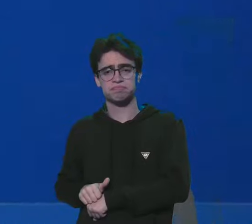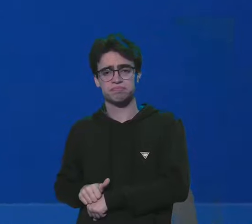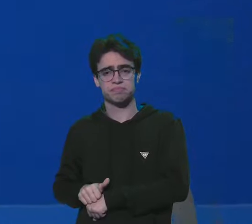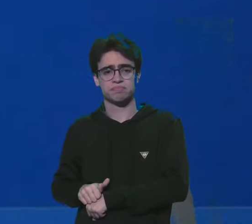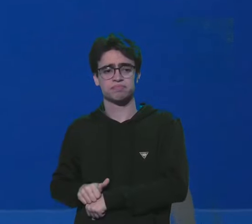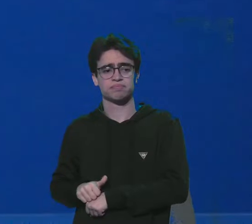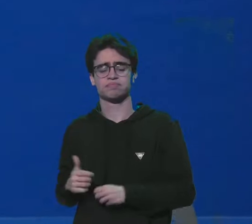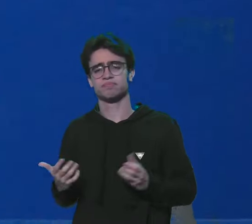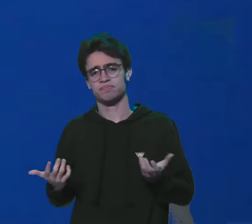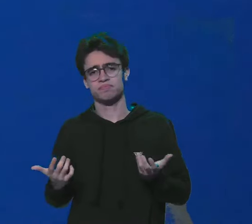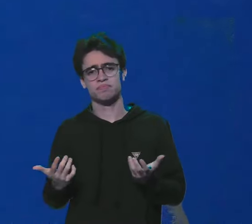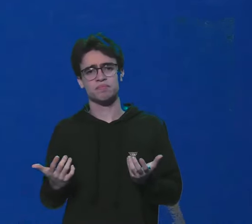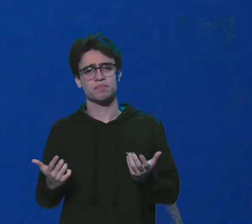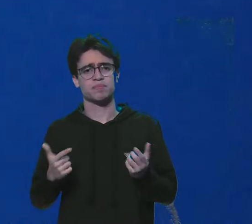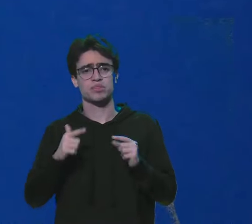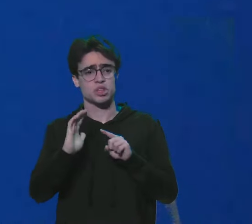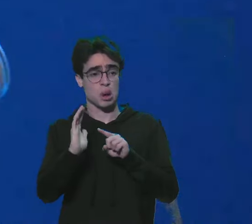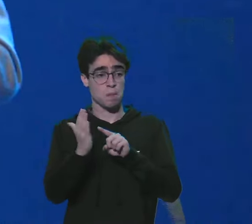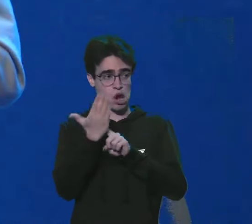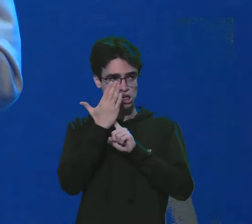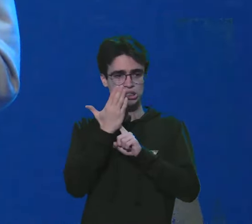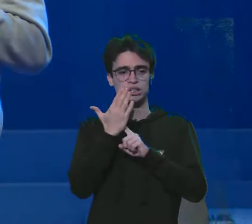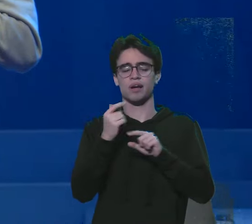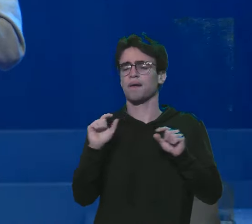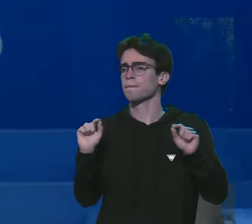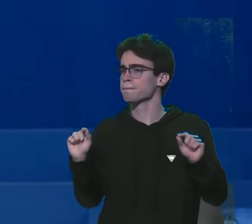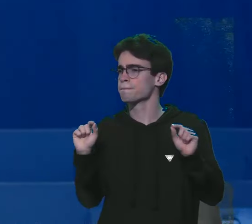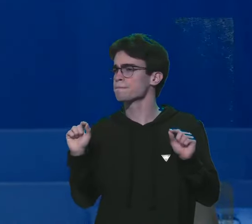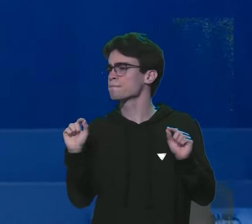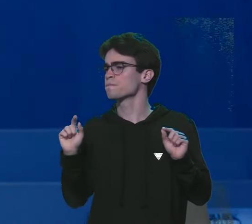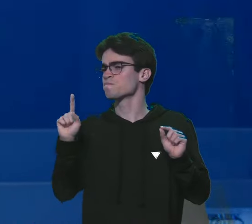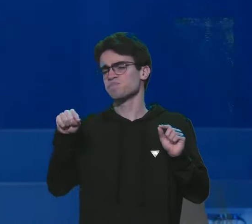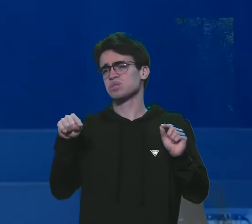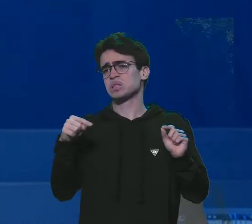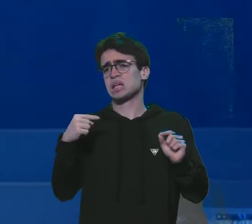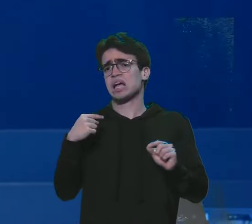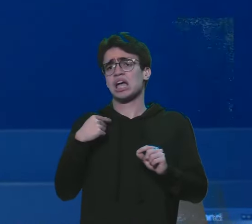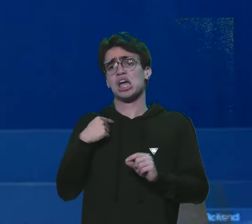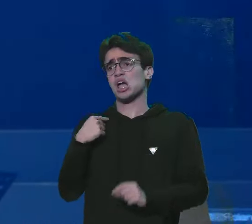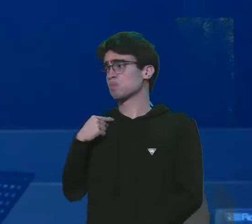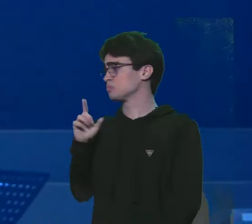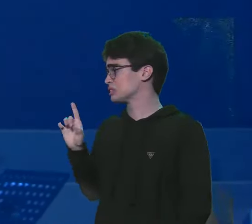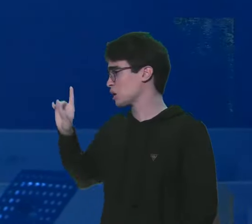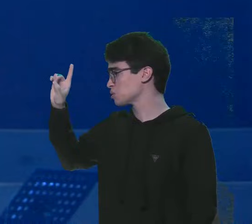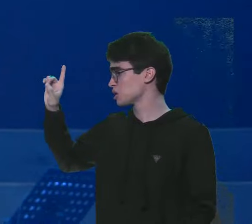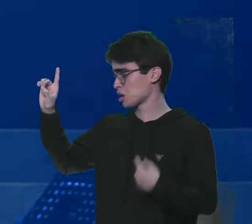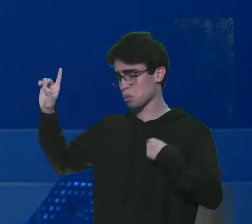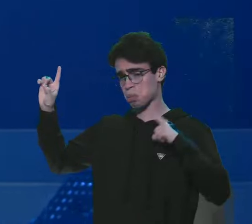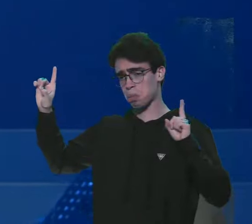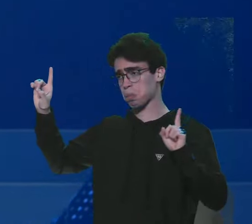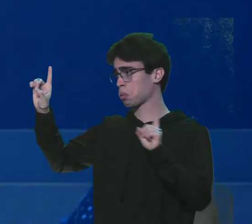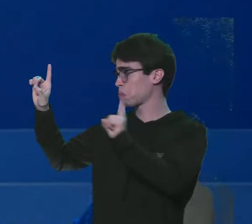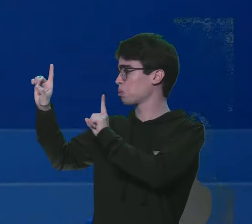E isso mostra para mim e para você que não importa como nós chegamos diante de Deus, Ele não olha para